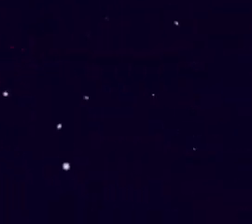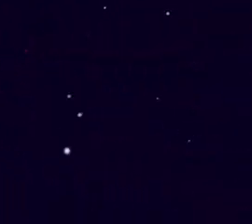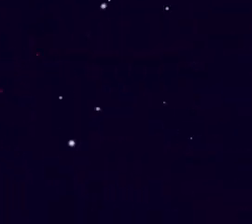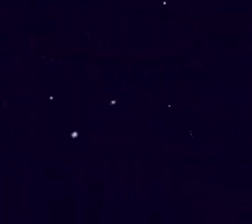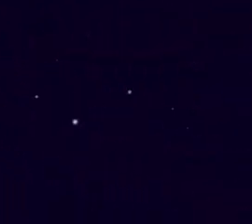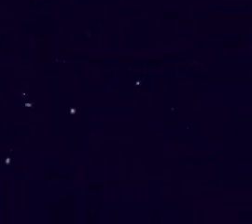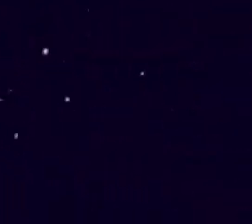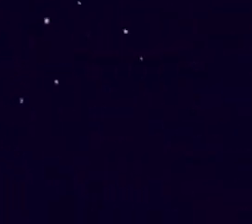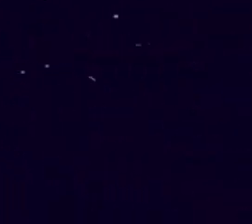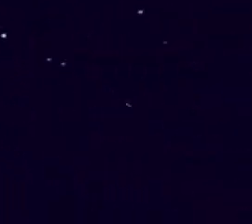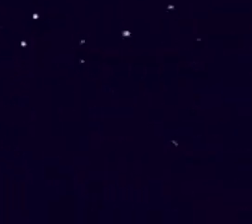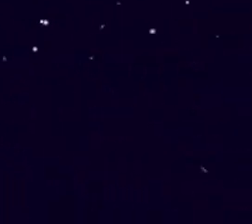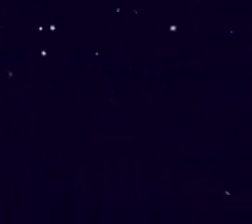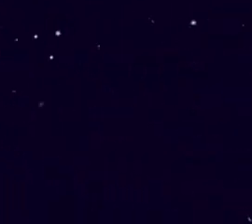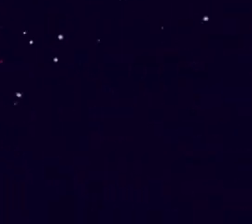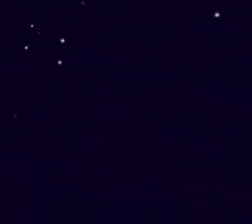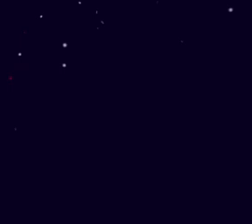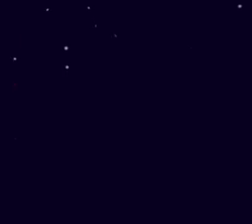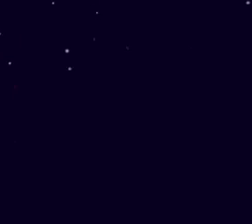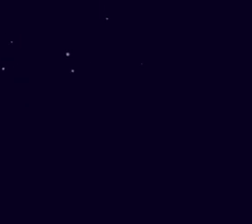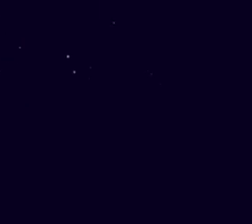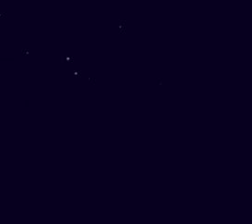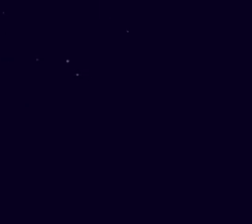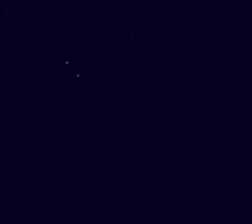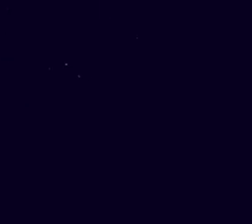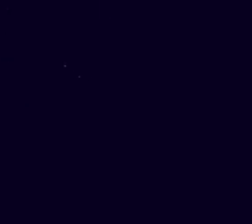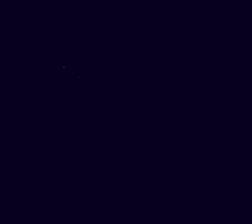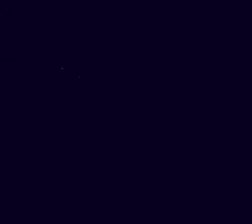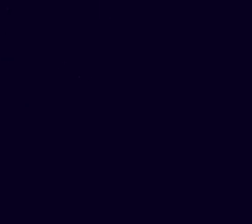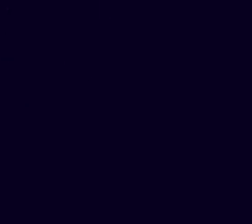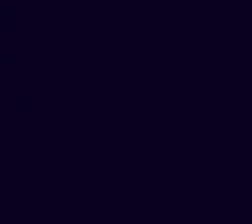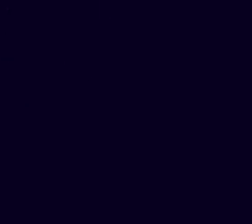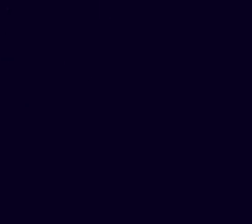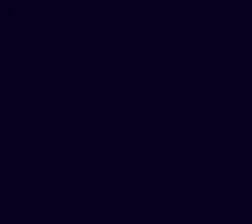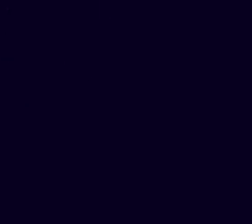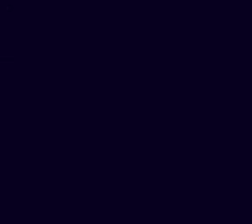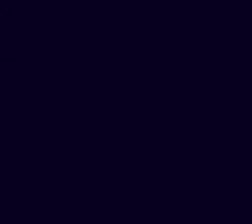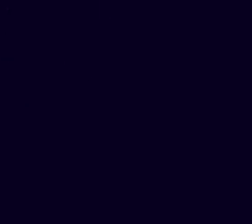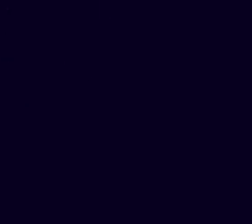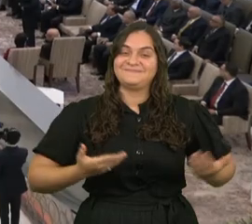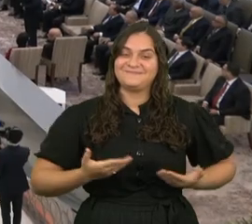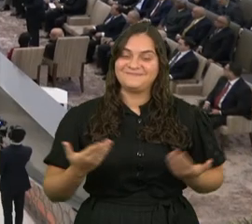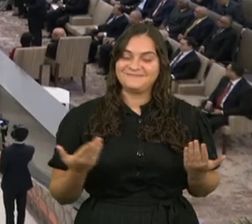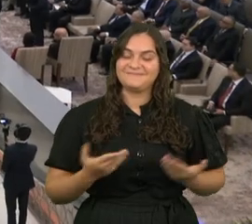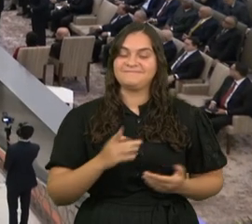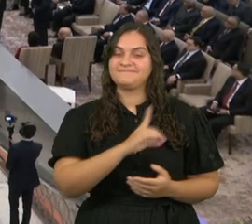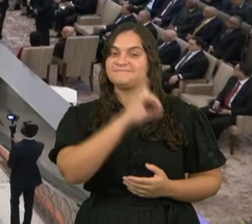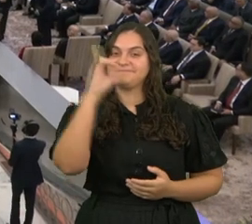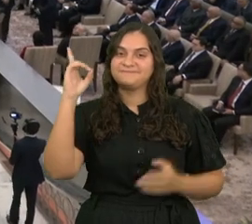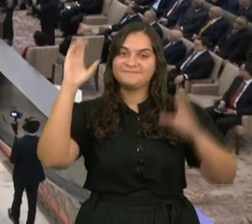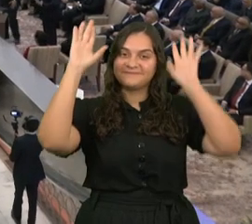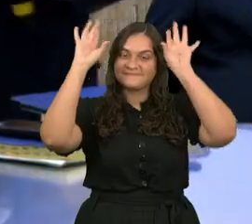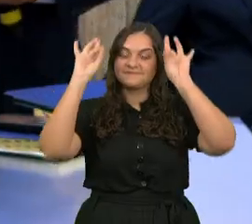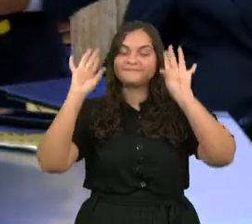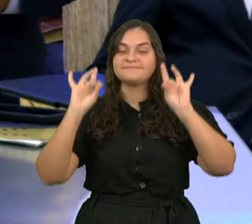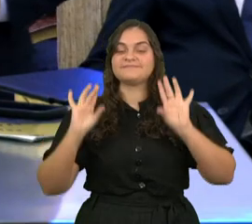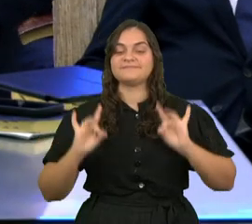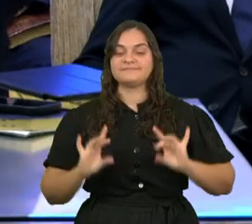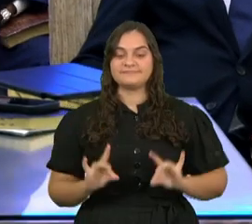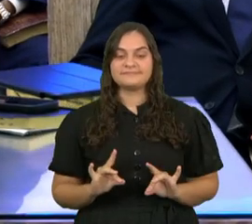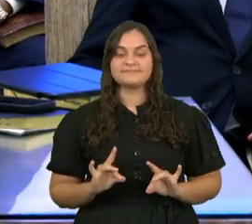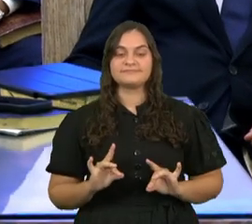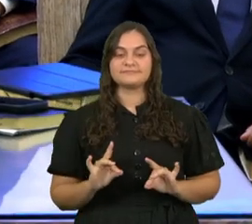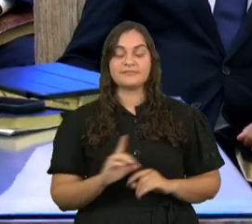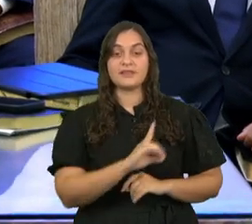Querida igreja, a paz do Senhor Jesus. Para nós, hoje é um dia muito especial. Desde o